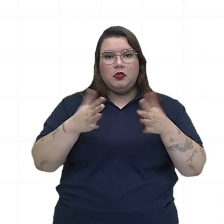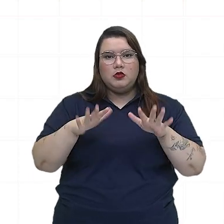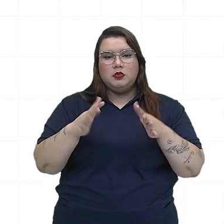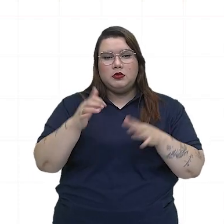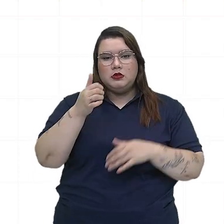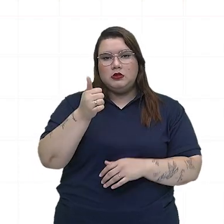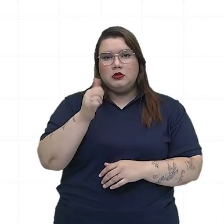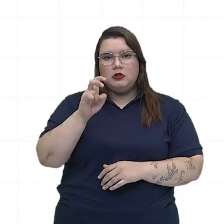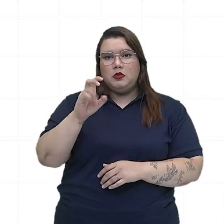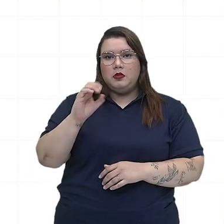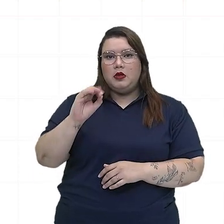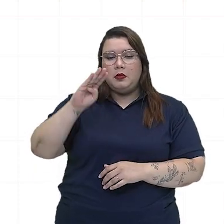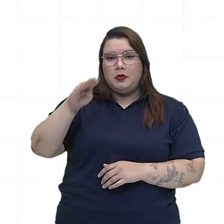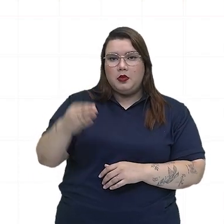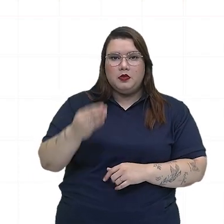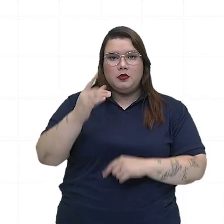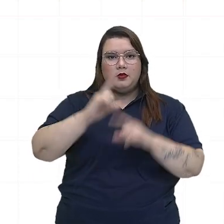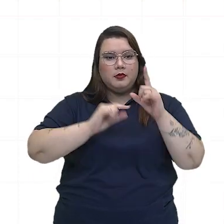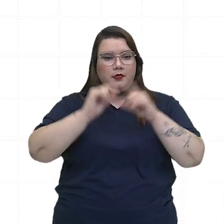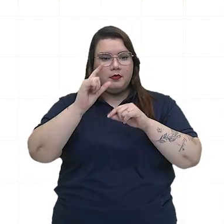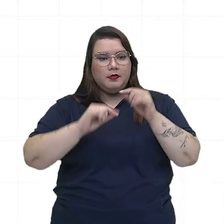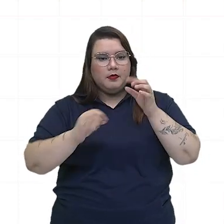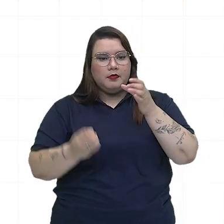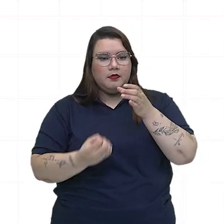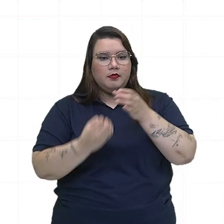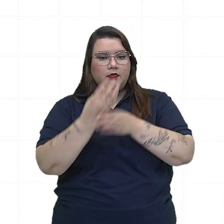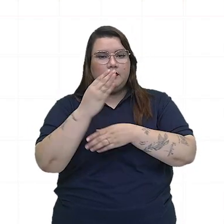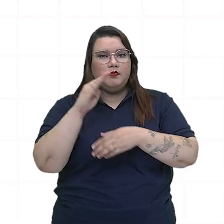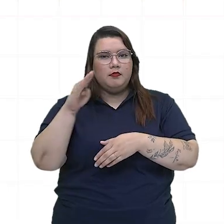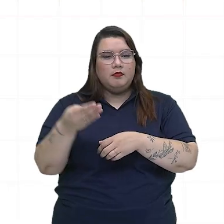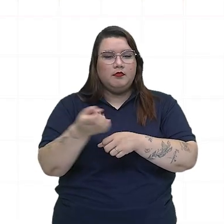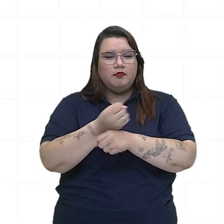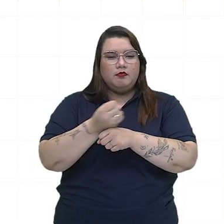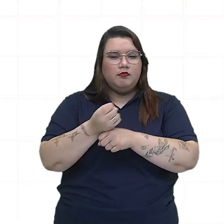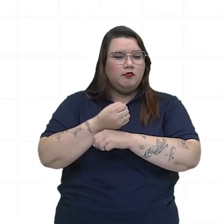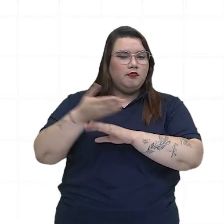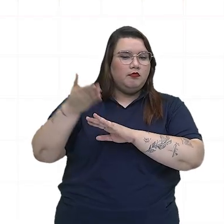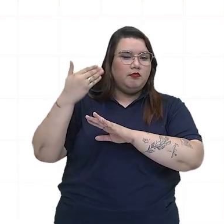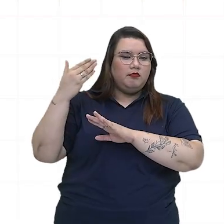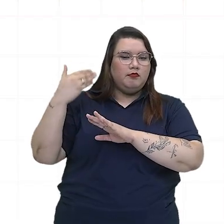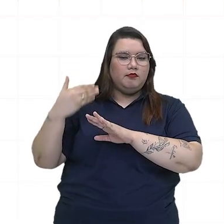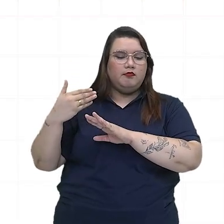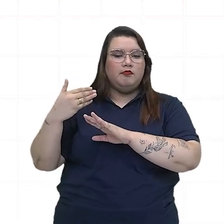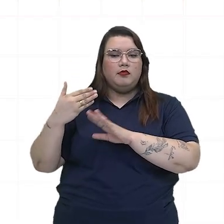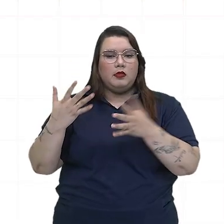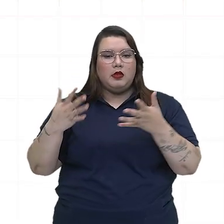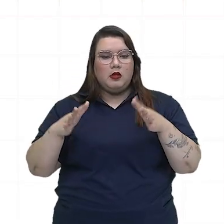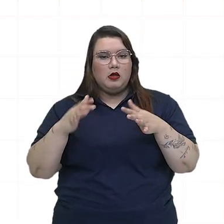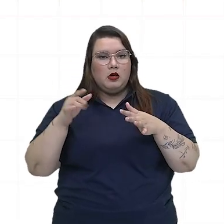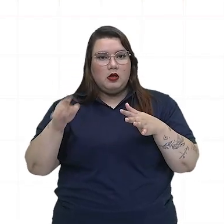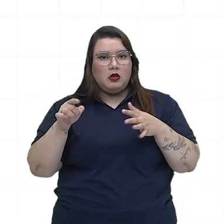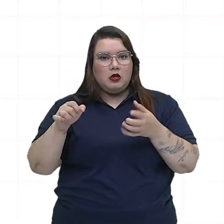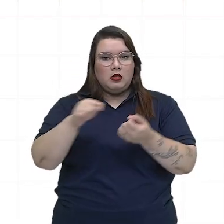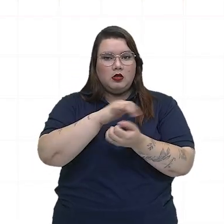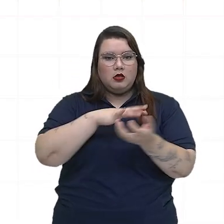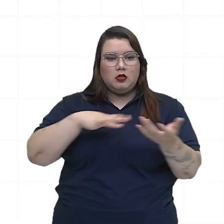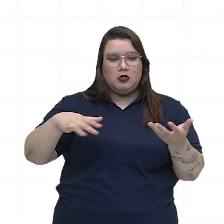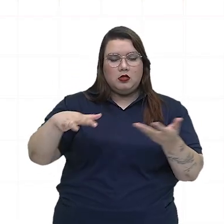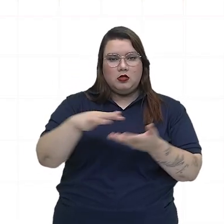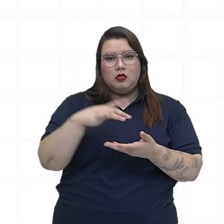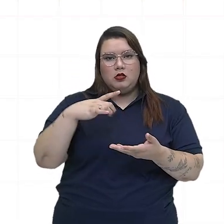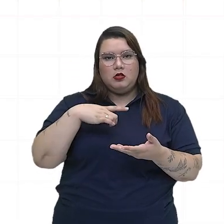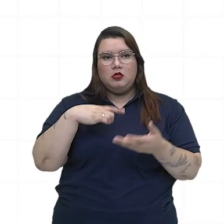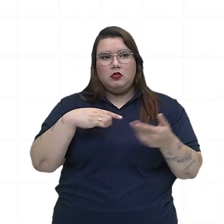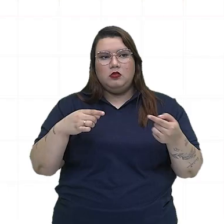de estrelas. E ela se formou há bilhões de anos. A idade estimada da nossa Via Láctea